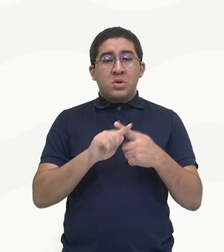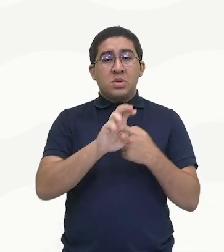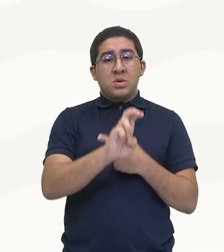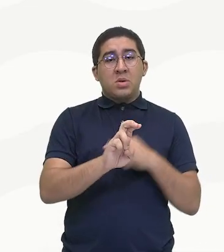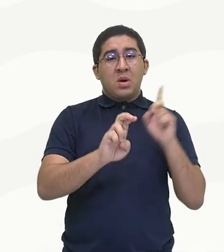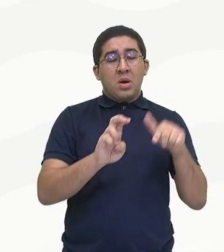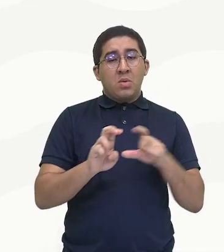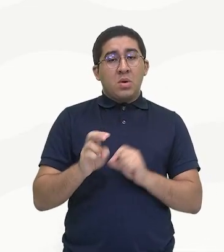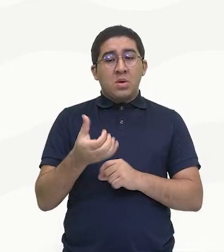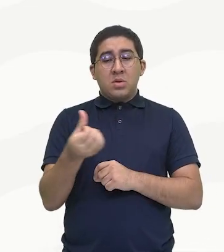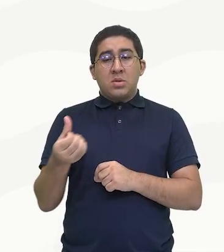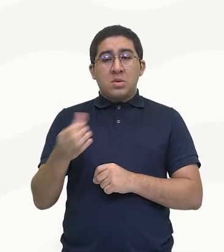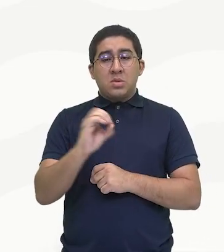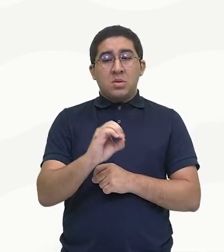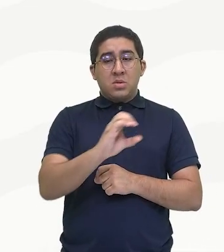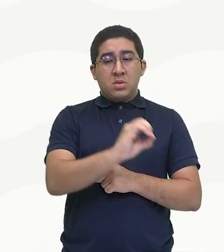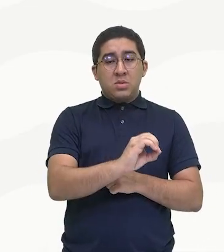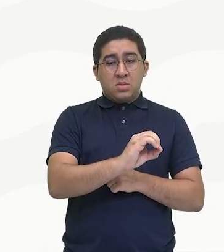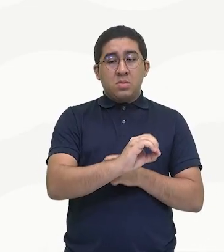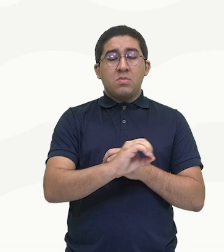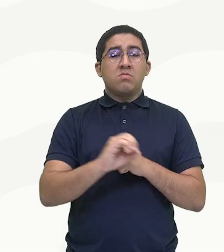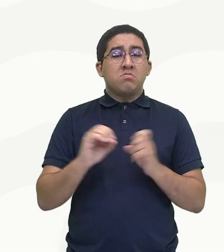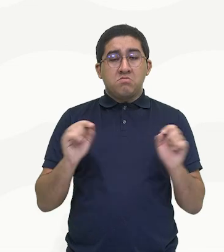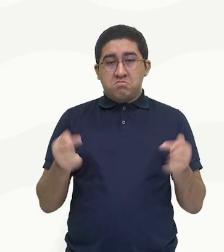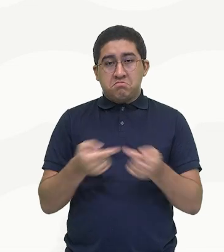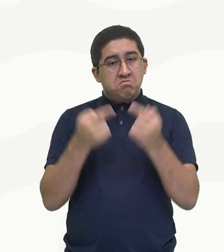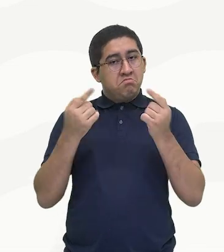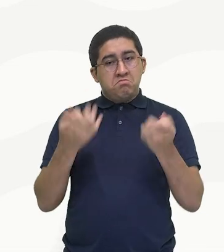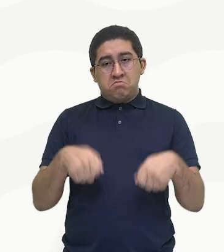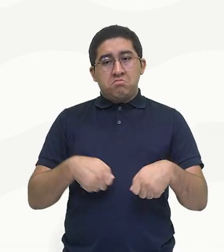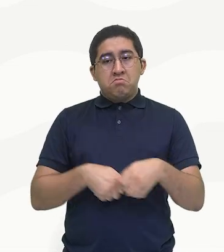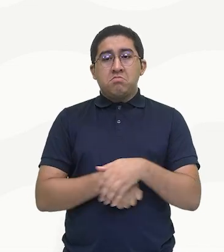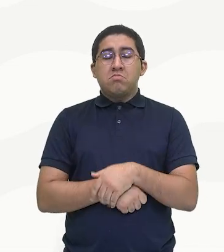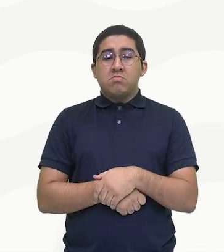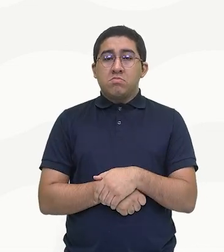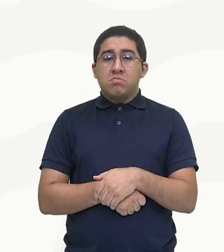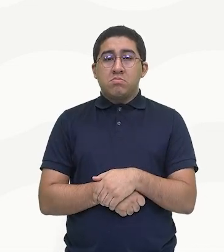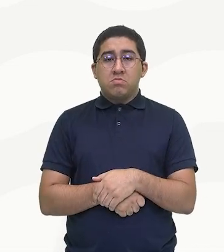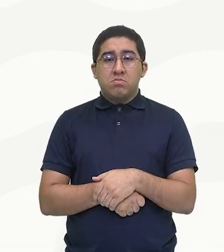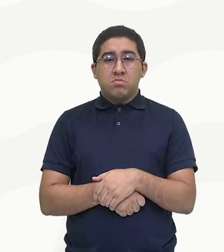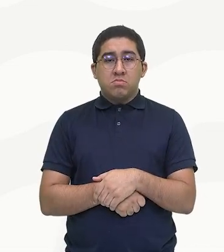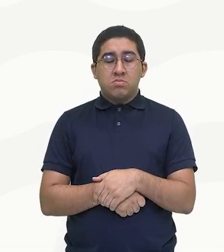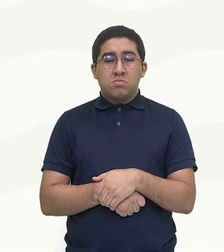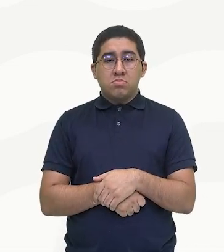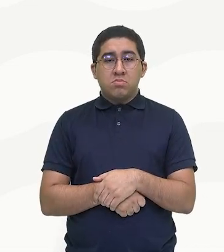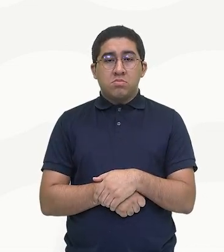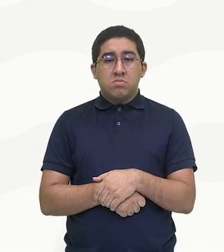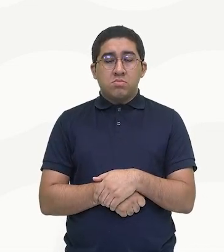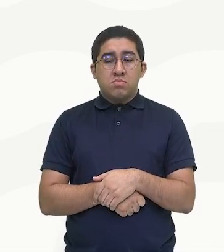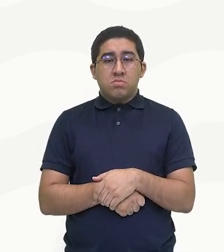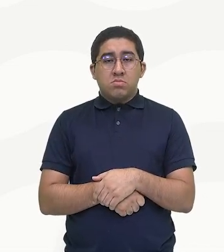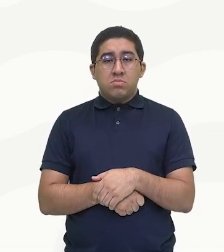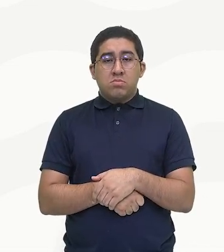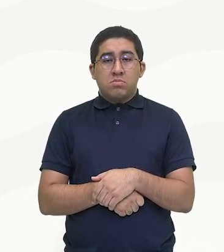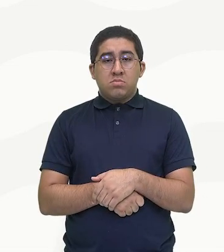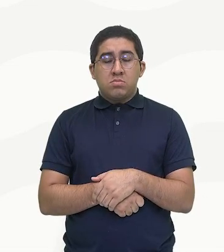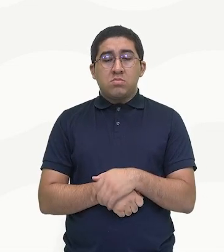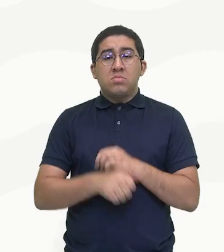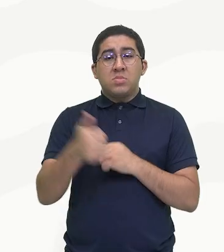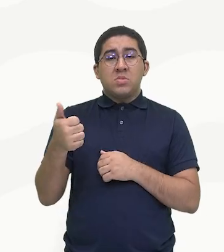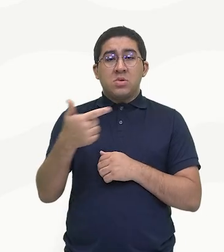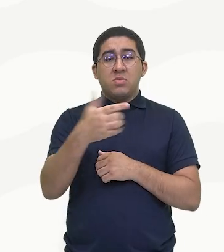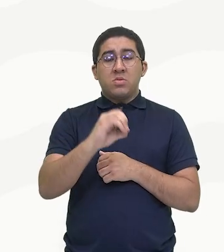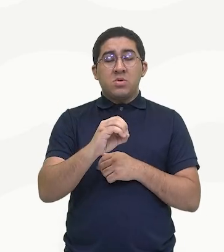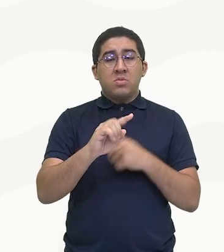vezes 12, que é 60, e aí depois você só aumenta ali os dois zeros, certo? Então, 120 vezes 50